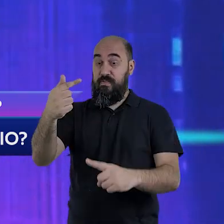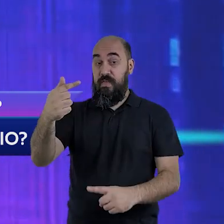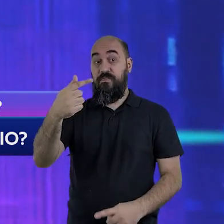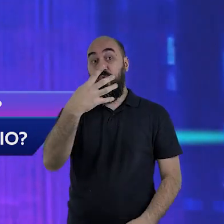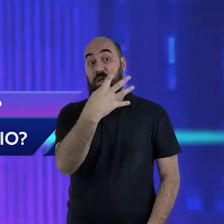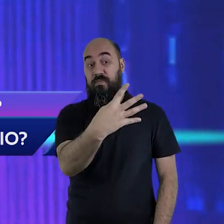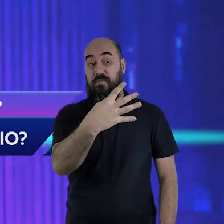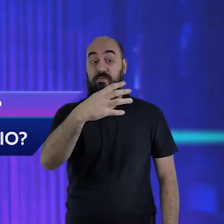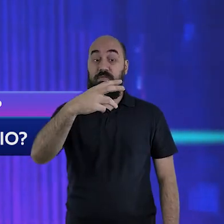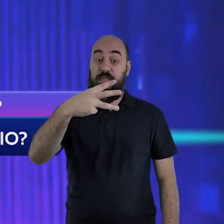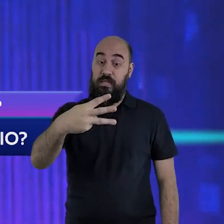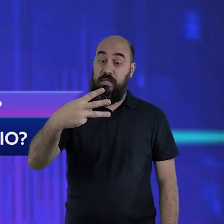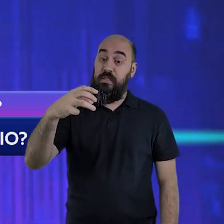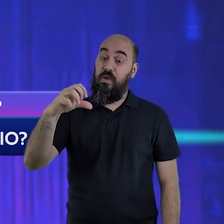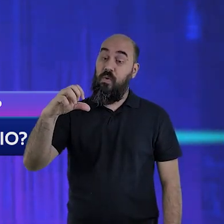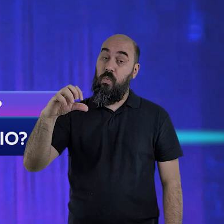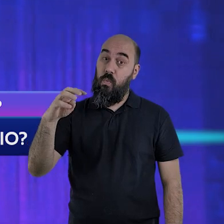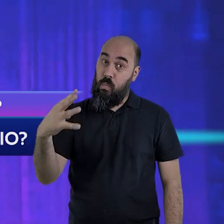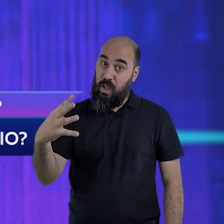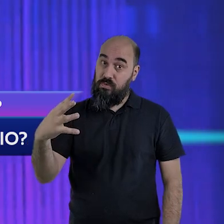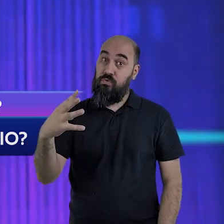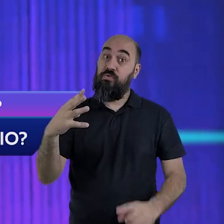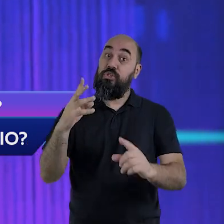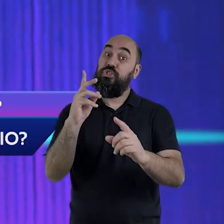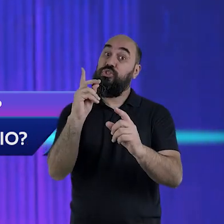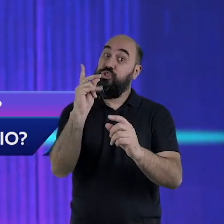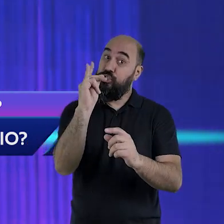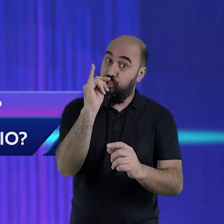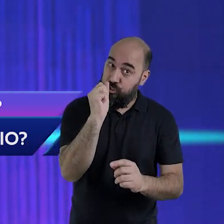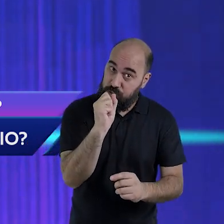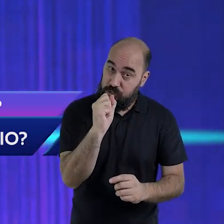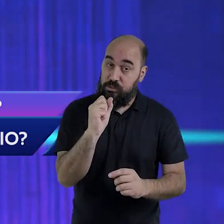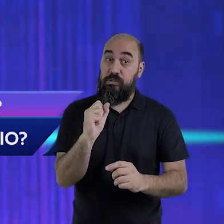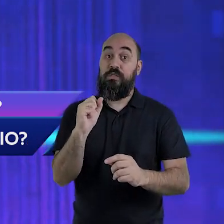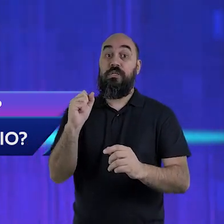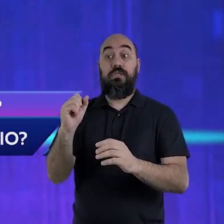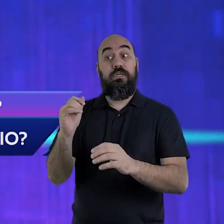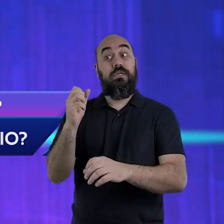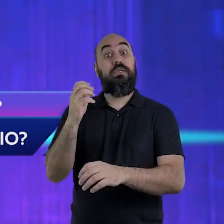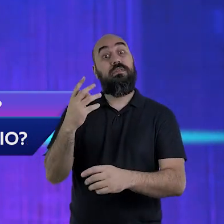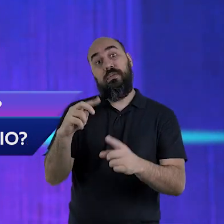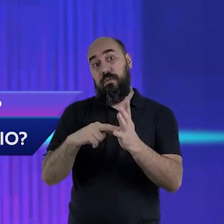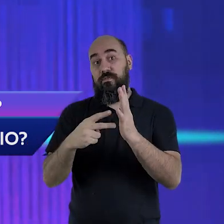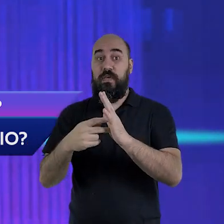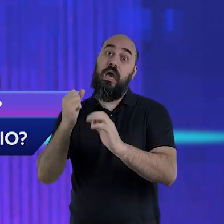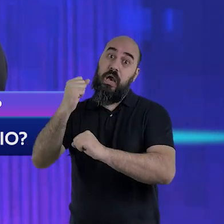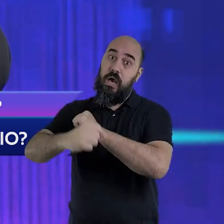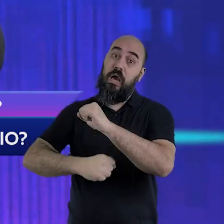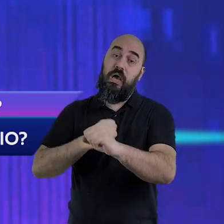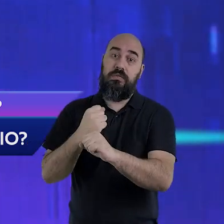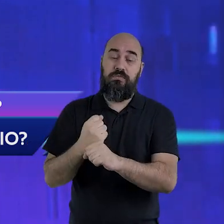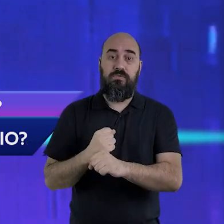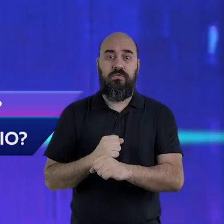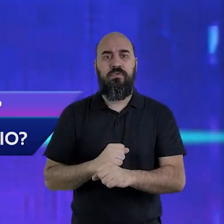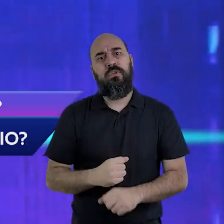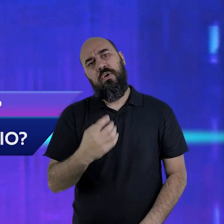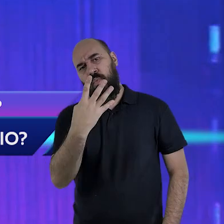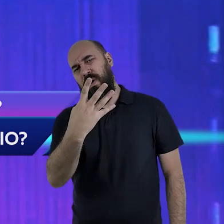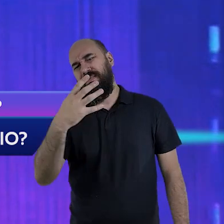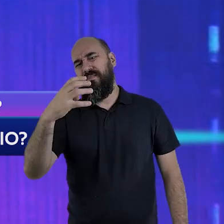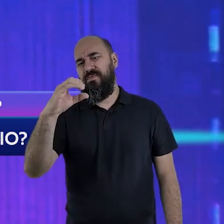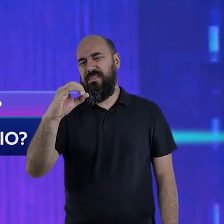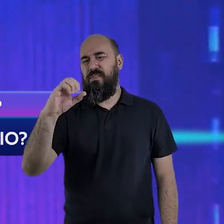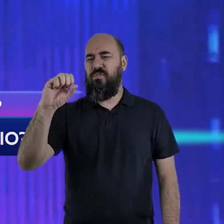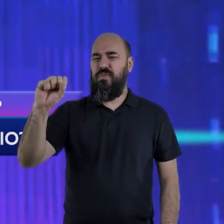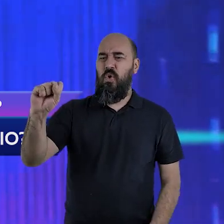434. Então são 434 dias, que na verdade são 434 anos. Se estamos no ano